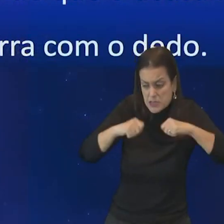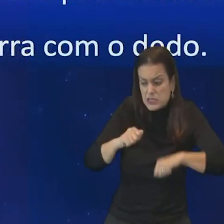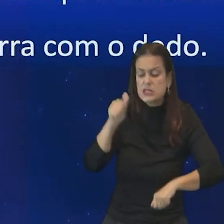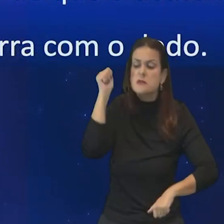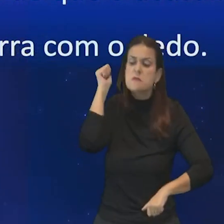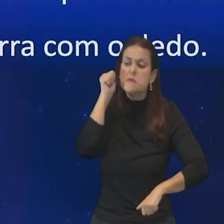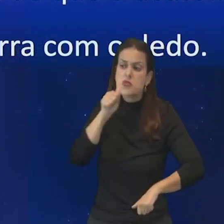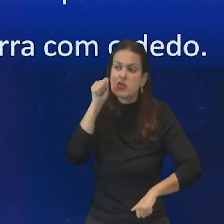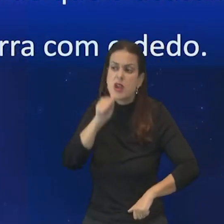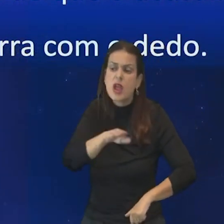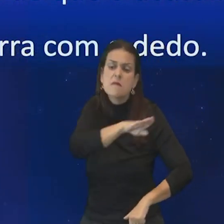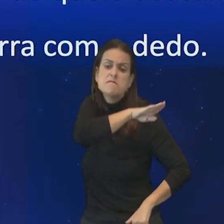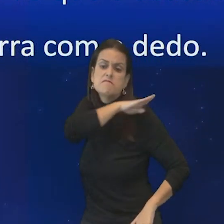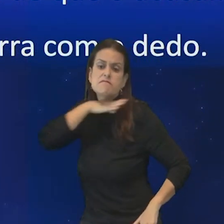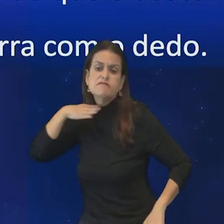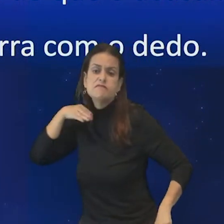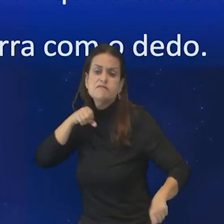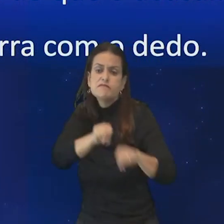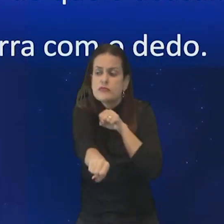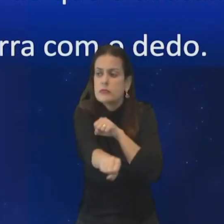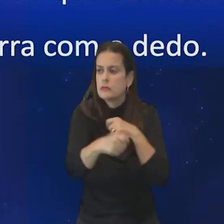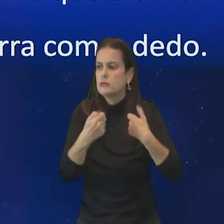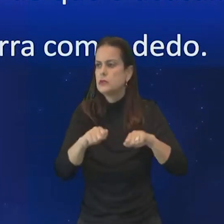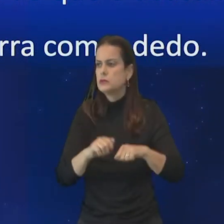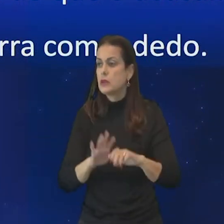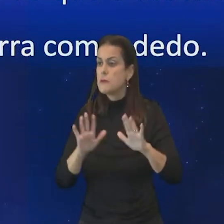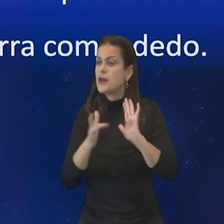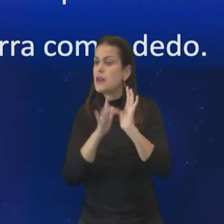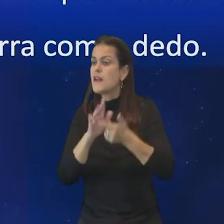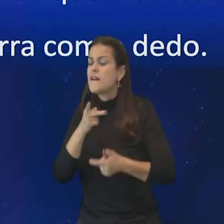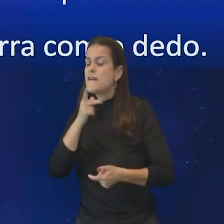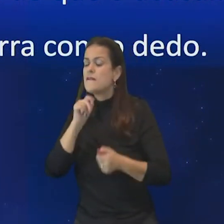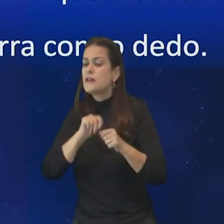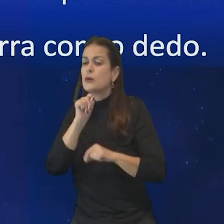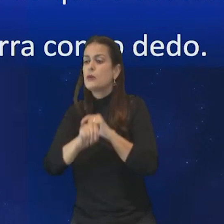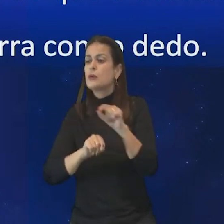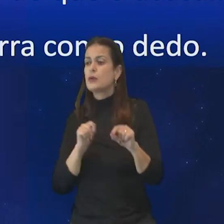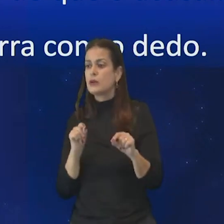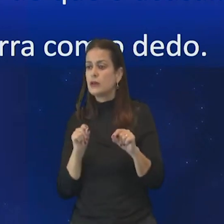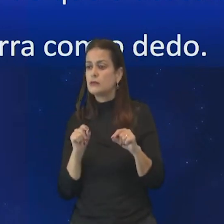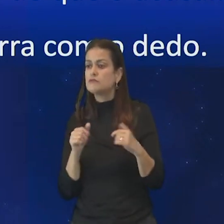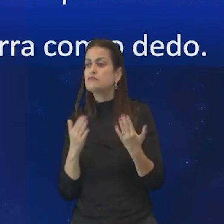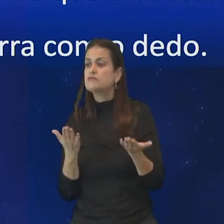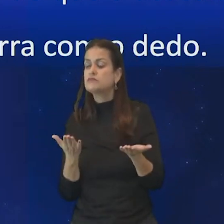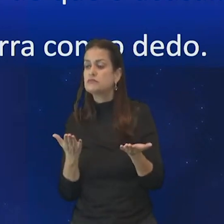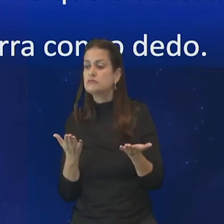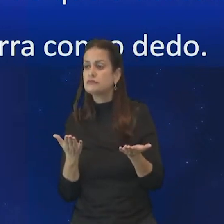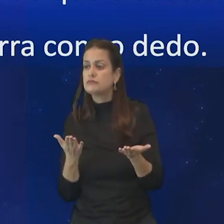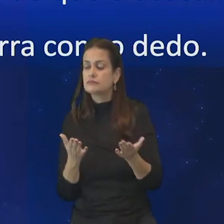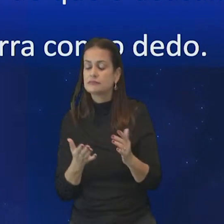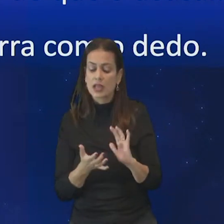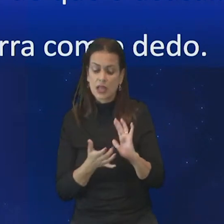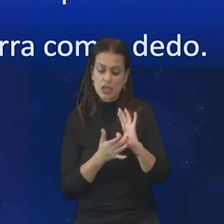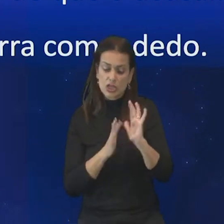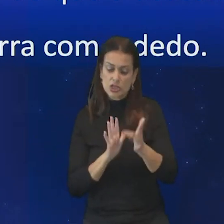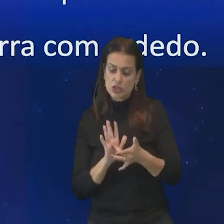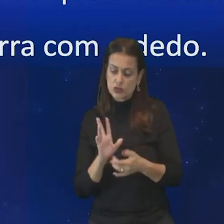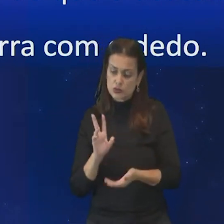para terem de que acusar. Mas o que fez Jesus? O que fez Jesus? Inclinando-se,